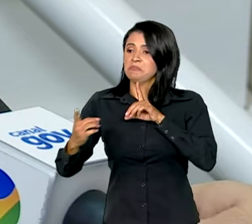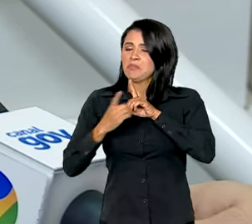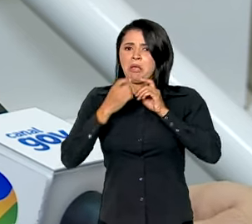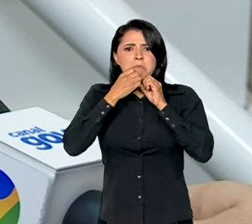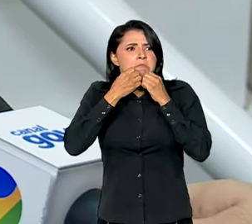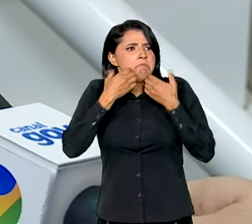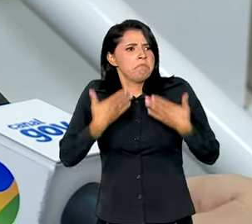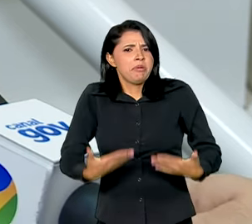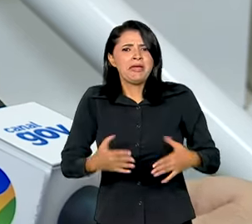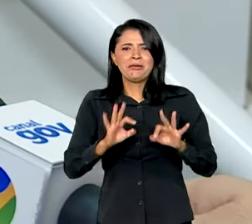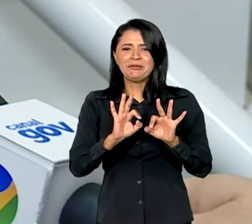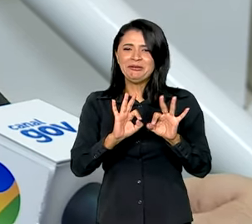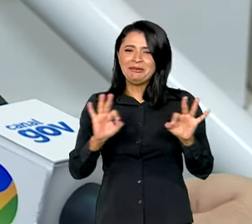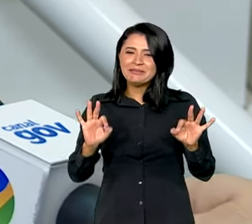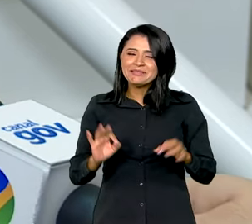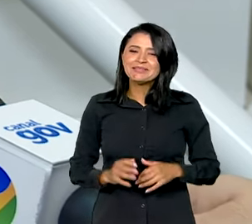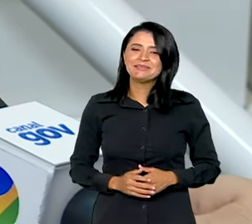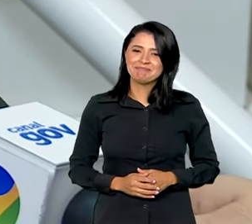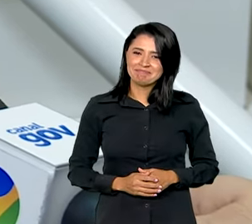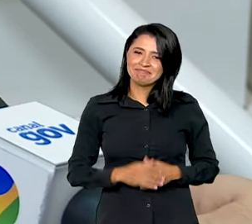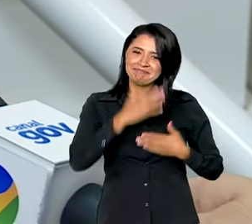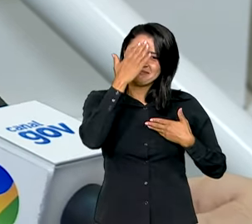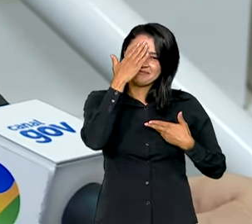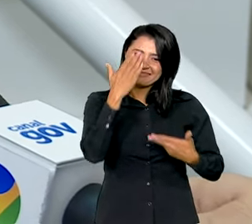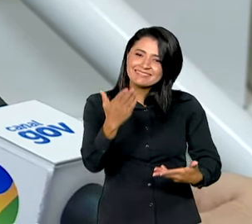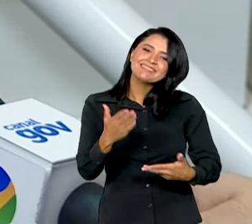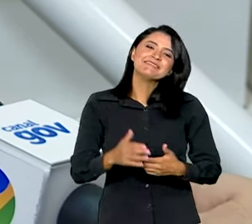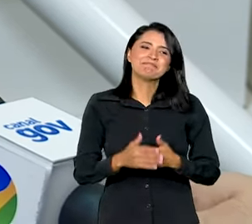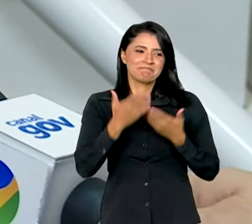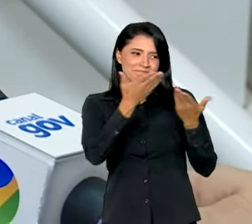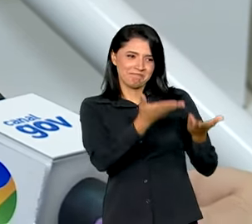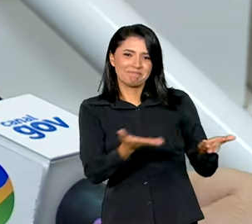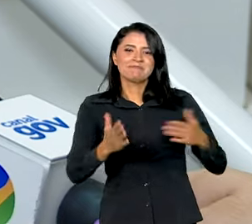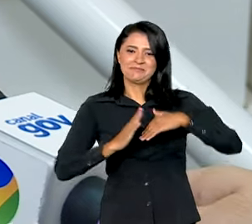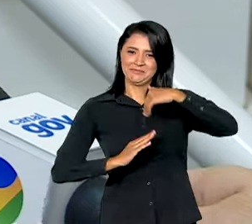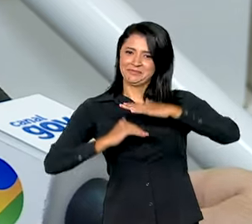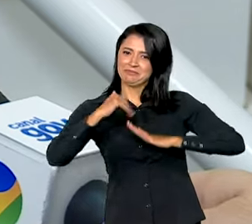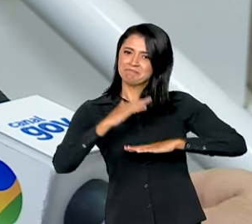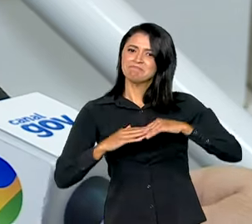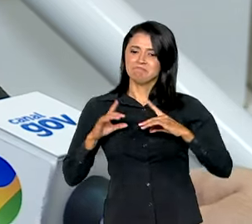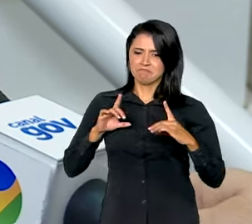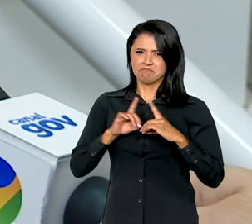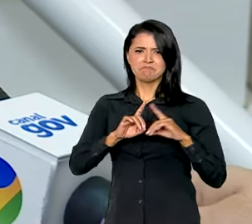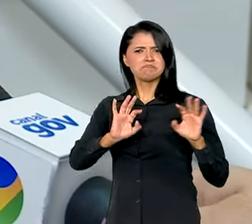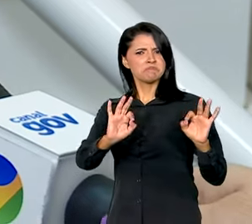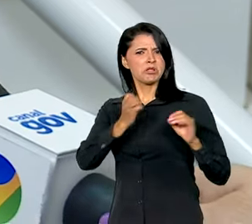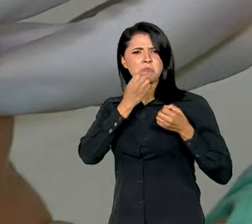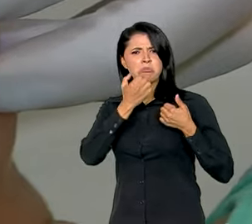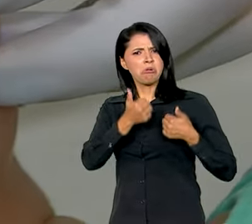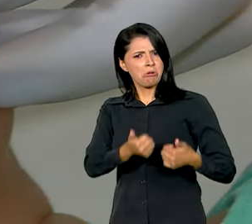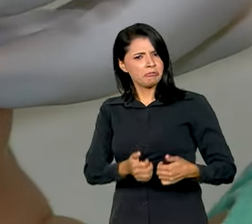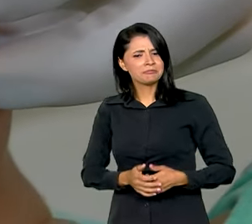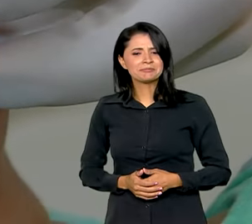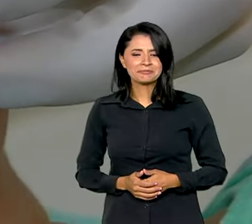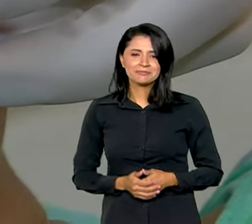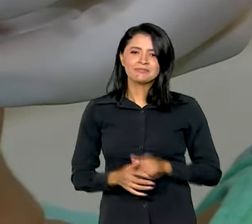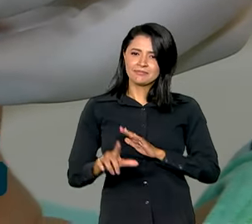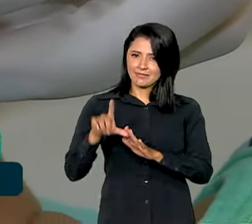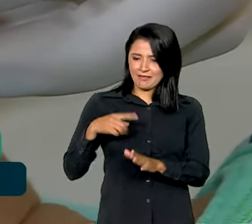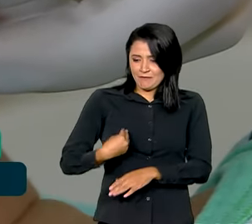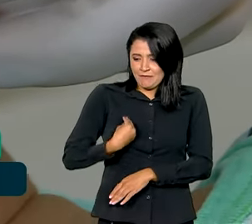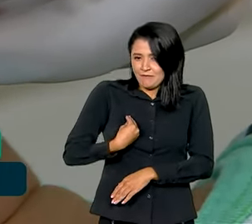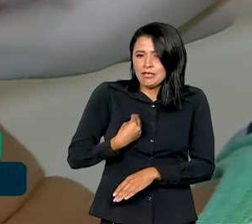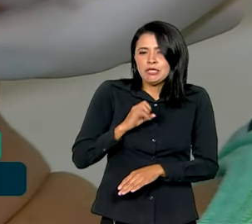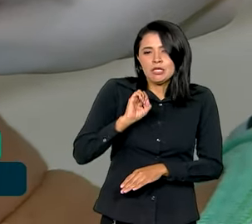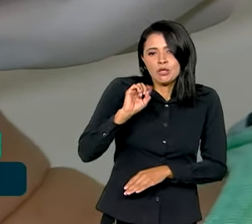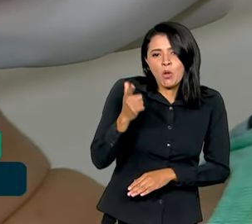atendeu muito bem. Agradeço muito a eles, meu atendimento foi muito bom. No início da vida ou